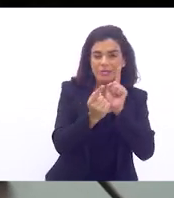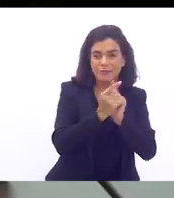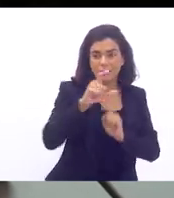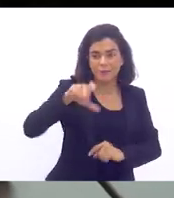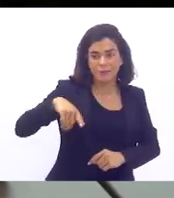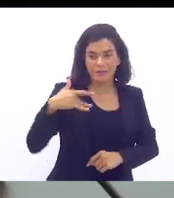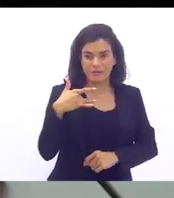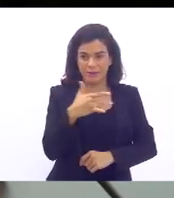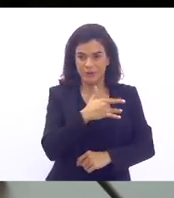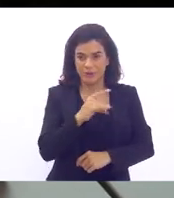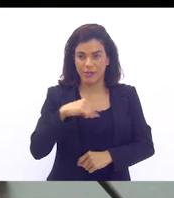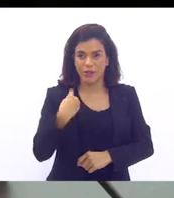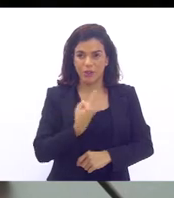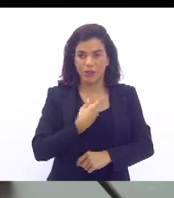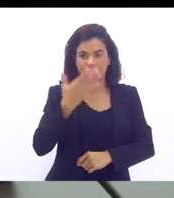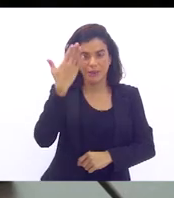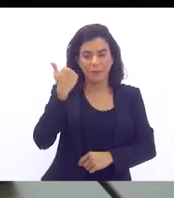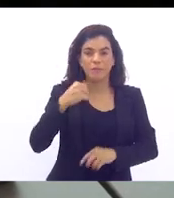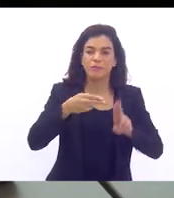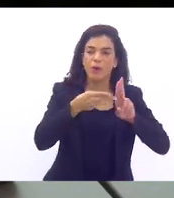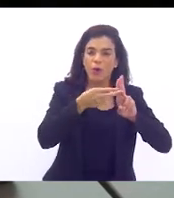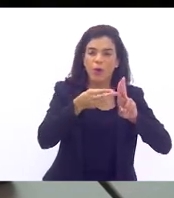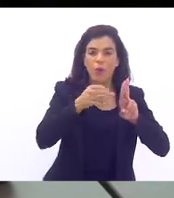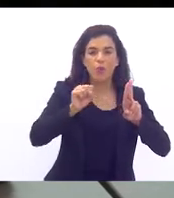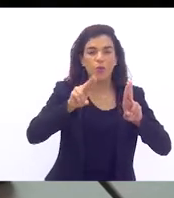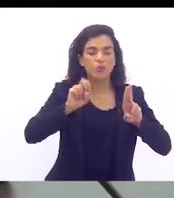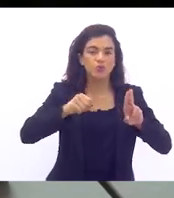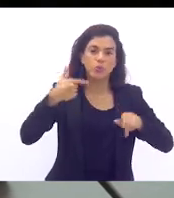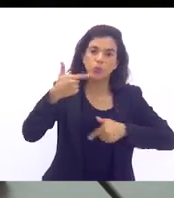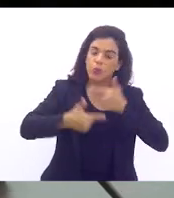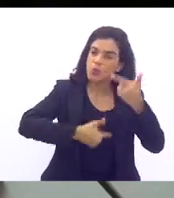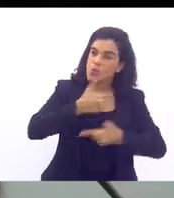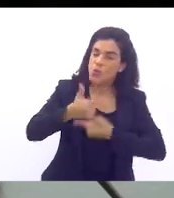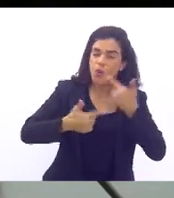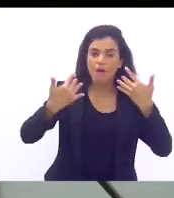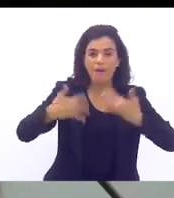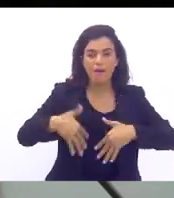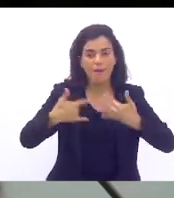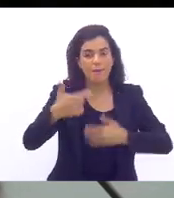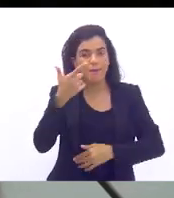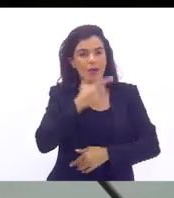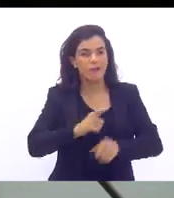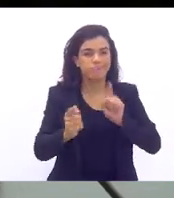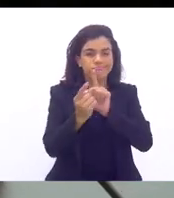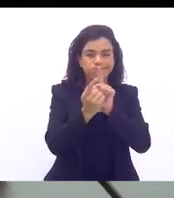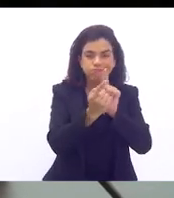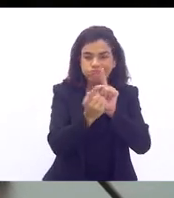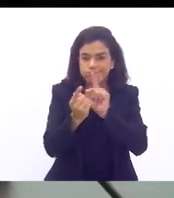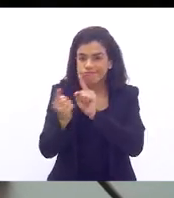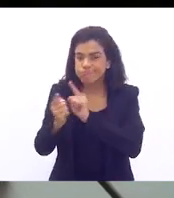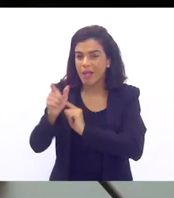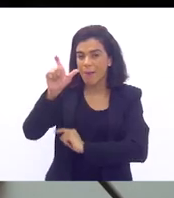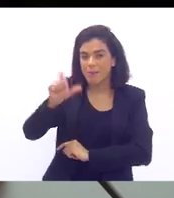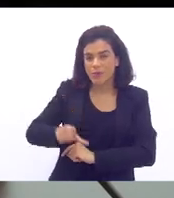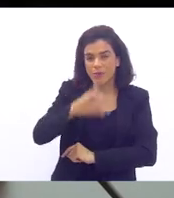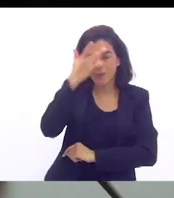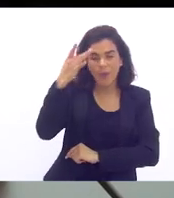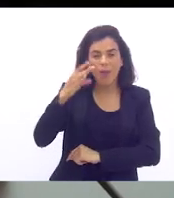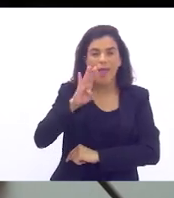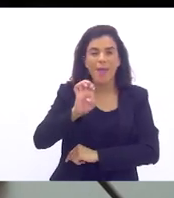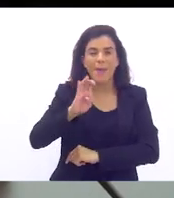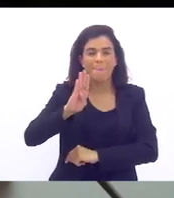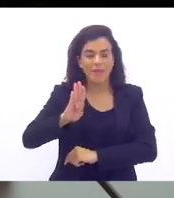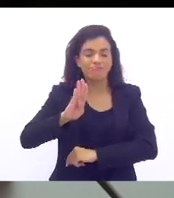plano de saúde e a gente sabe que a rede do SUS tem uma demanda muito grande para conseguir um atendimento que o paciente do Eber é muito